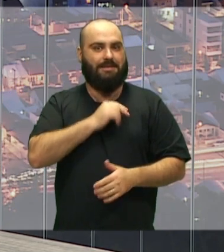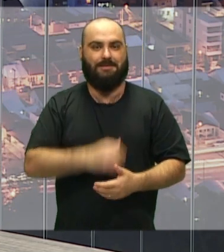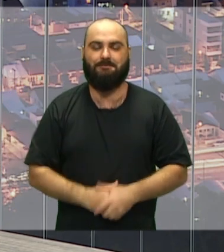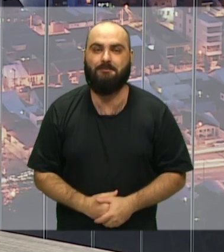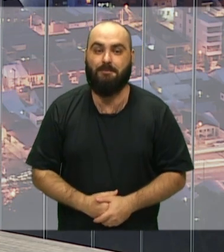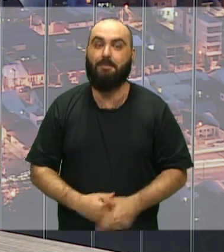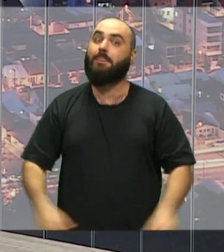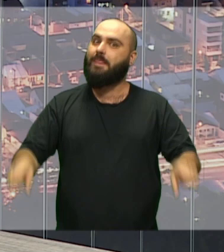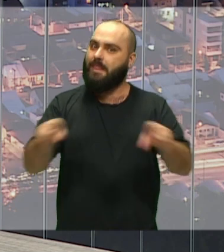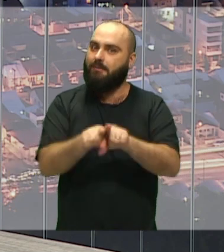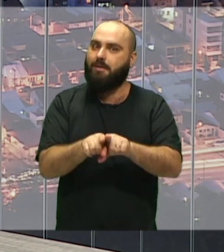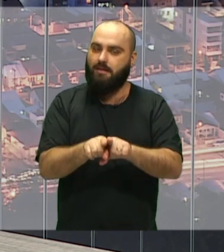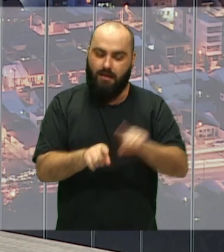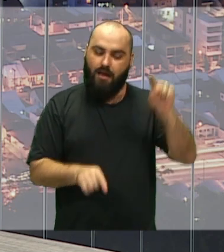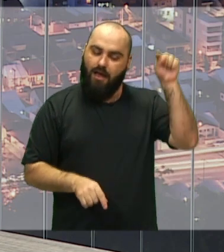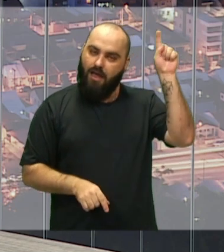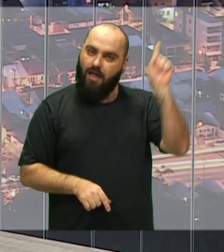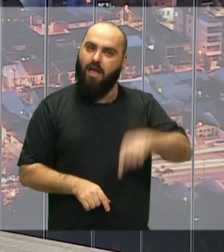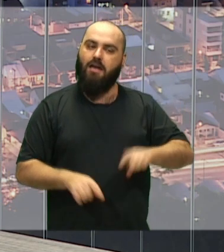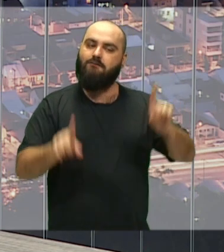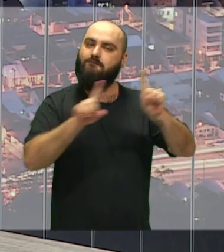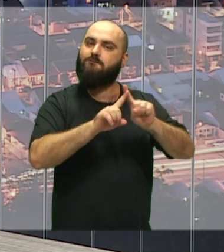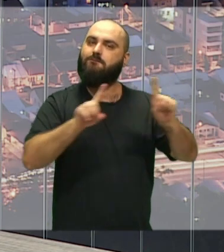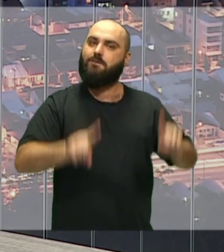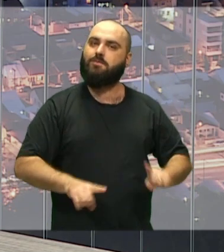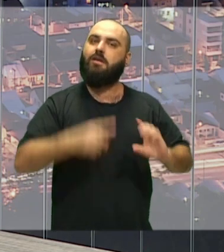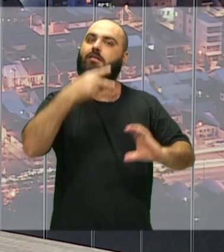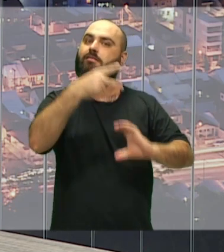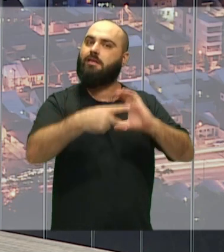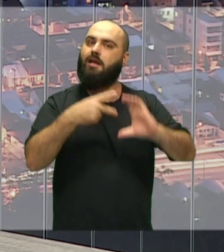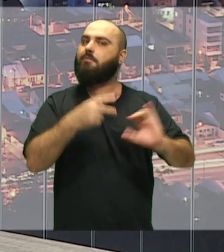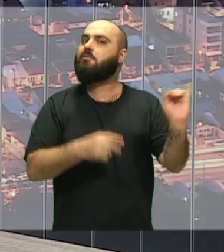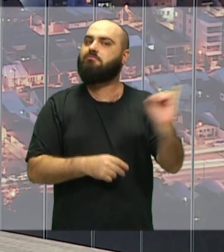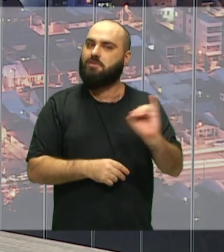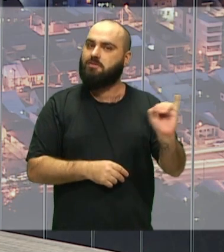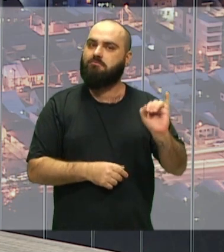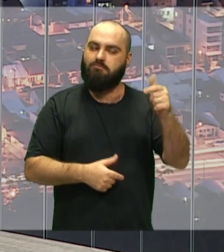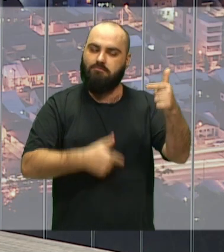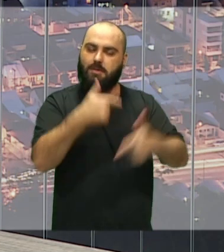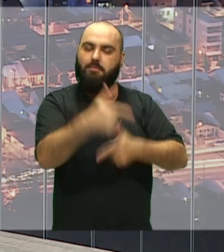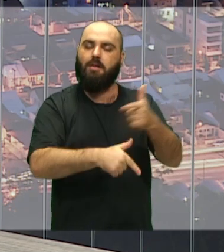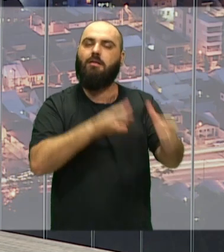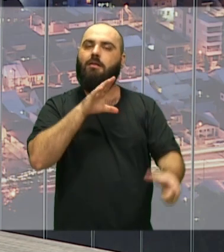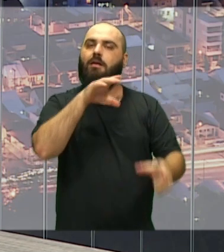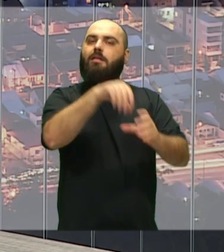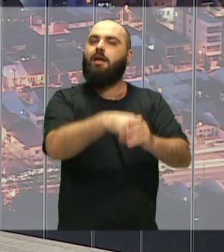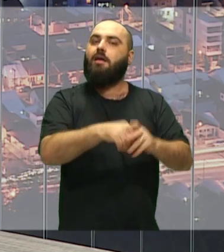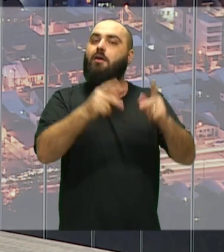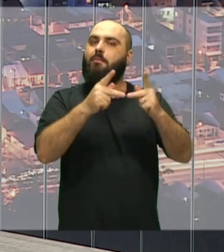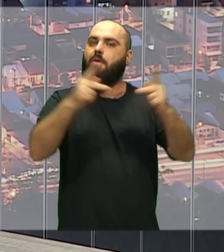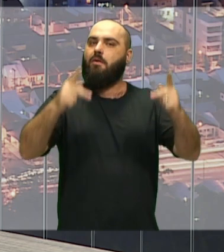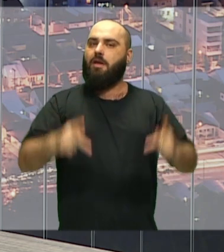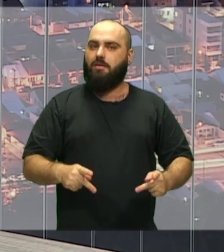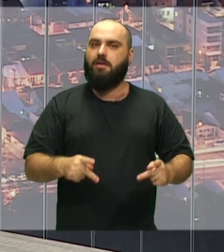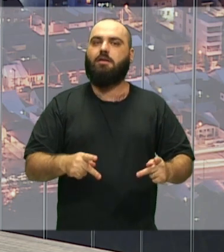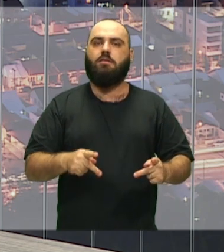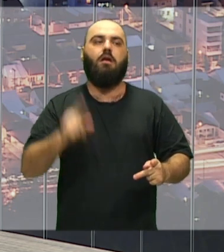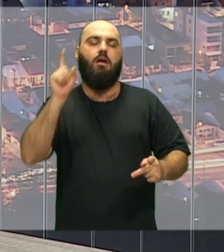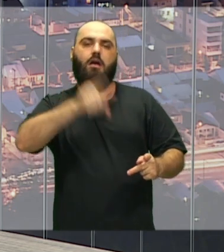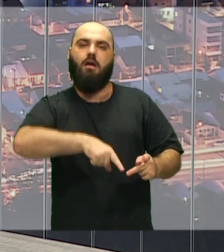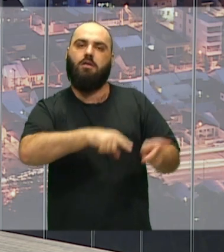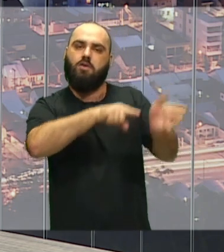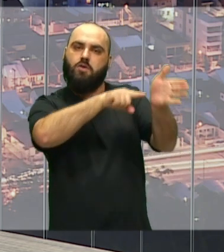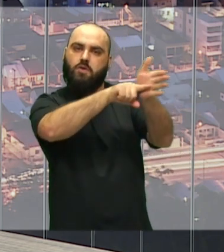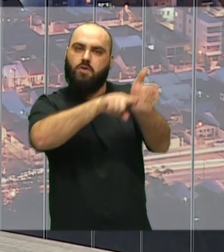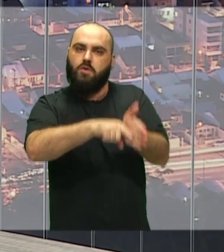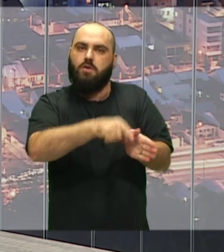de tudo isso, é também servidor aqui da Câmara de Vereadores, atuando na Procuradoria da Casa como consultor